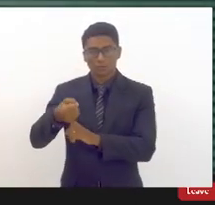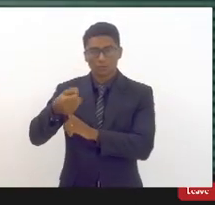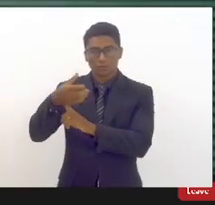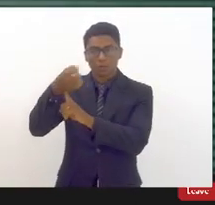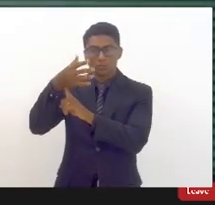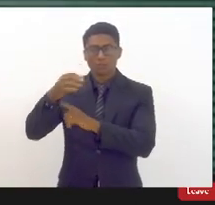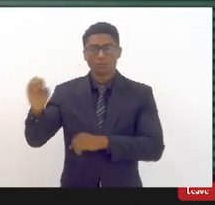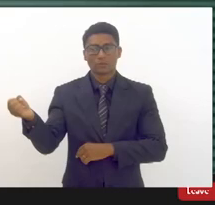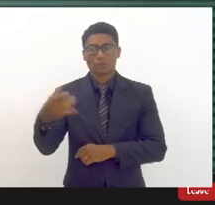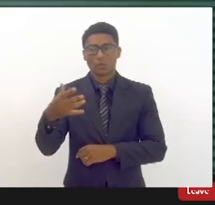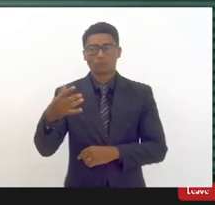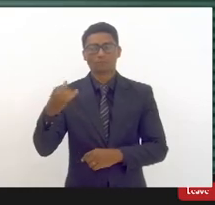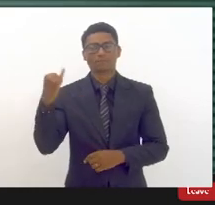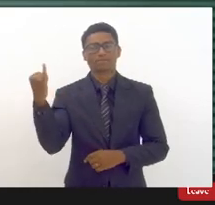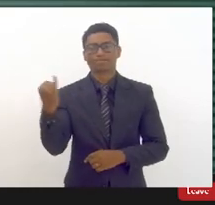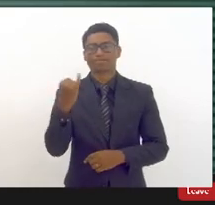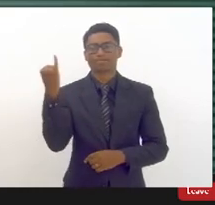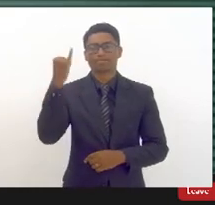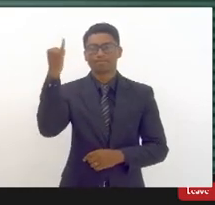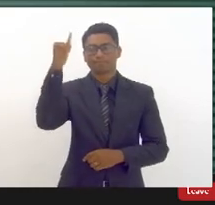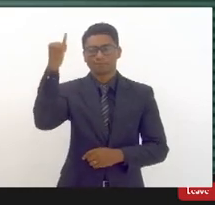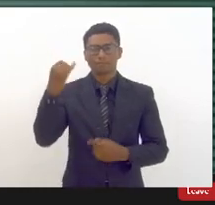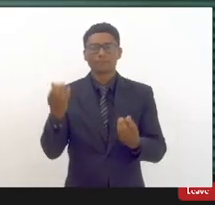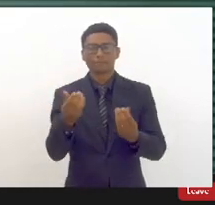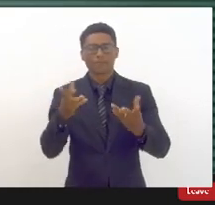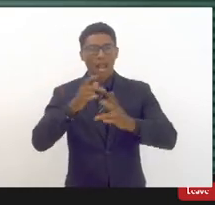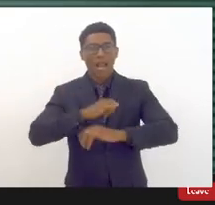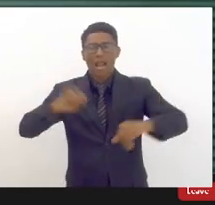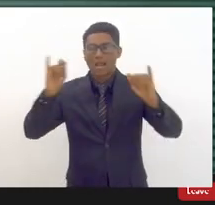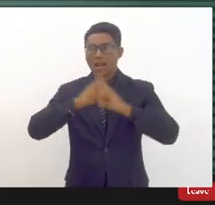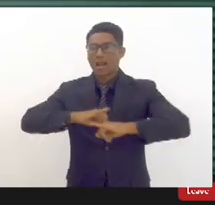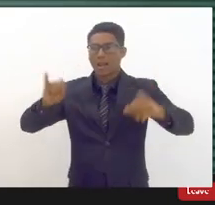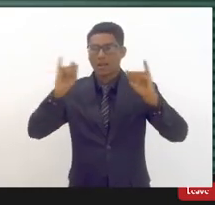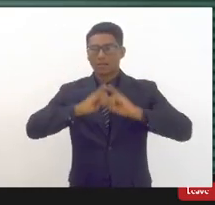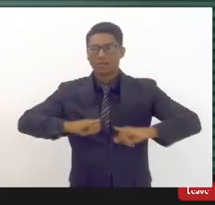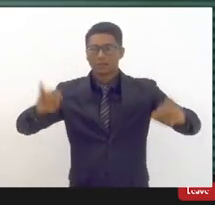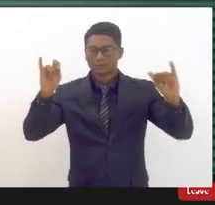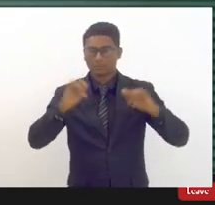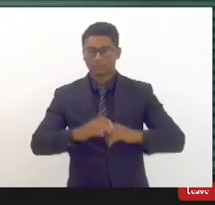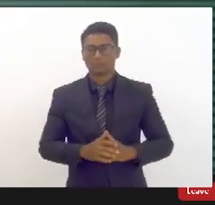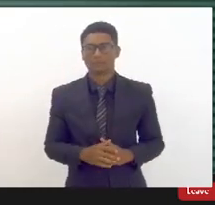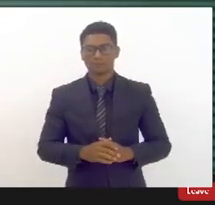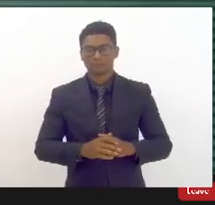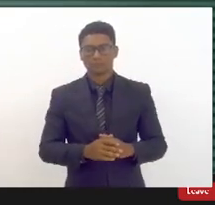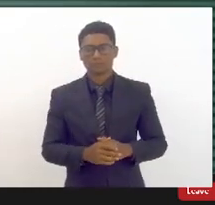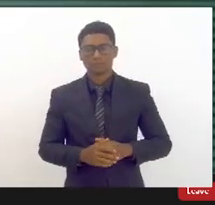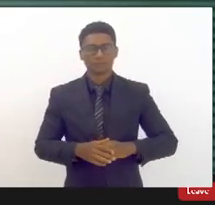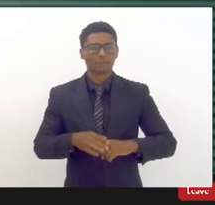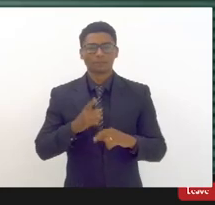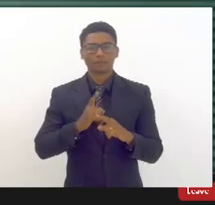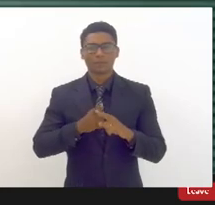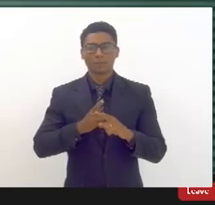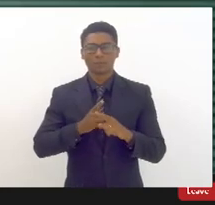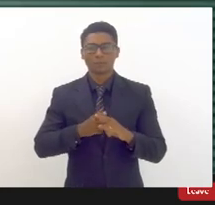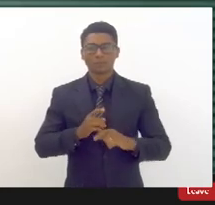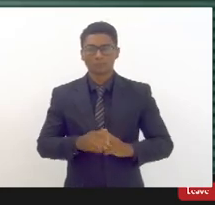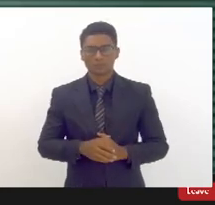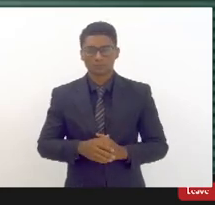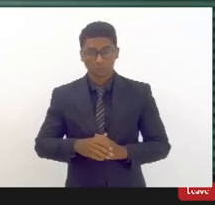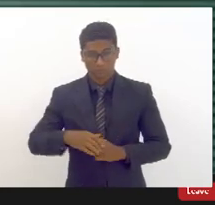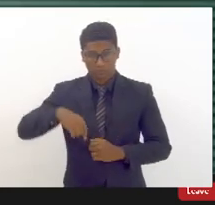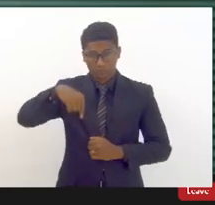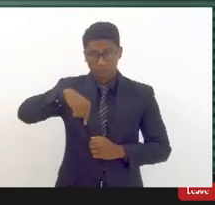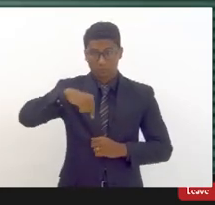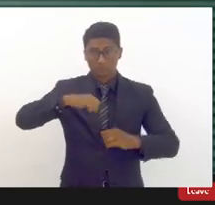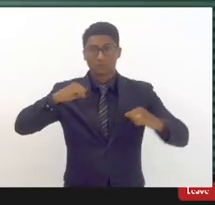uma ferramenta importantíssima para o nosso sistema de alerta e alarme, mesmo em função até de, na nossa cidade,